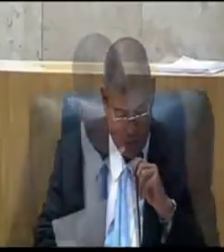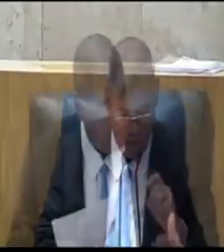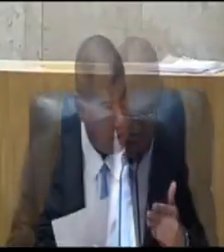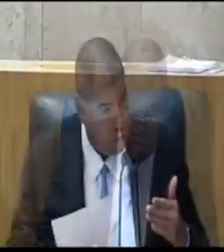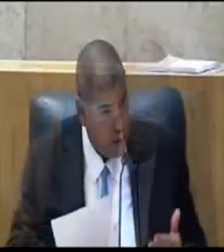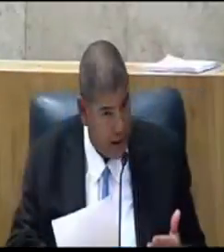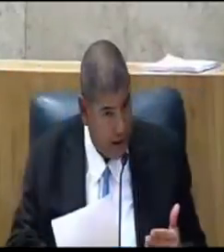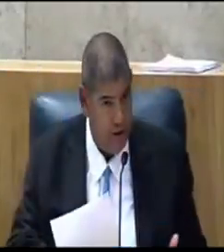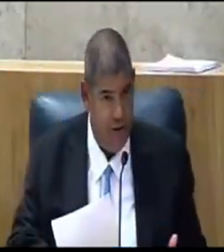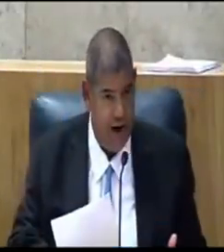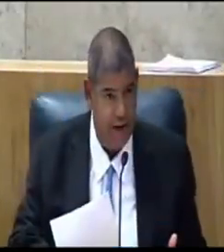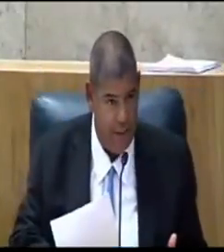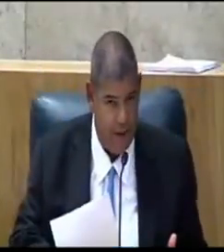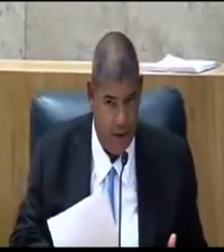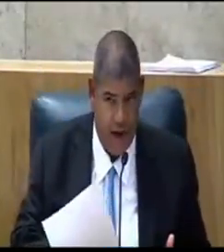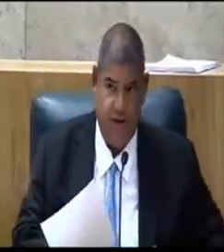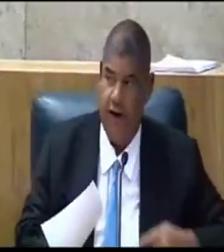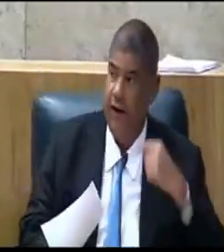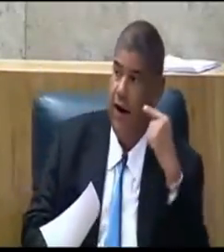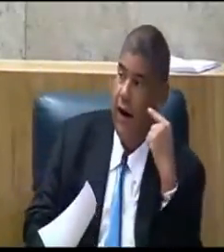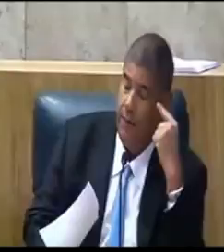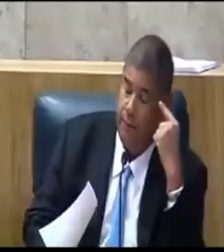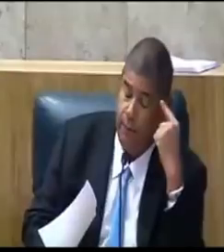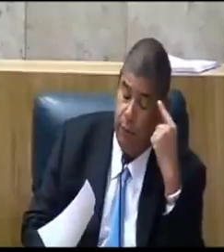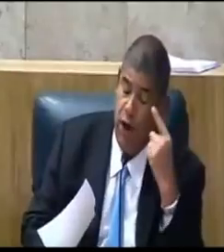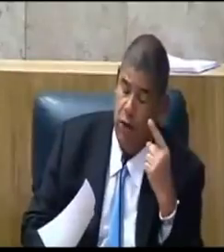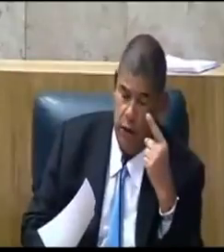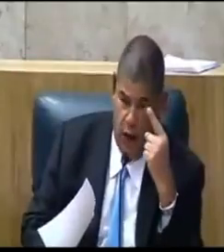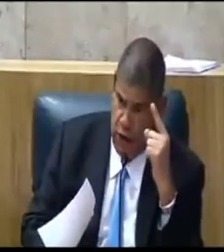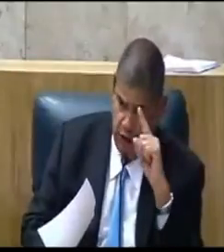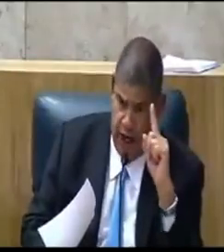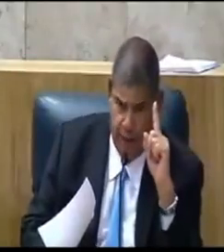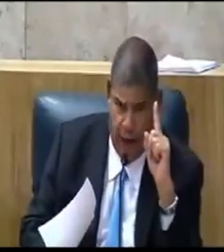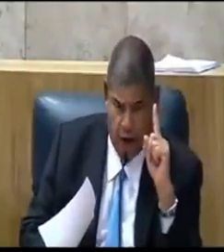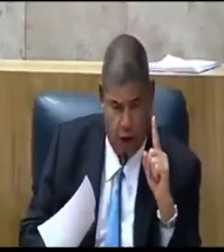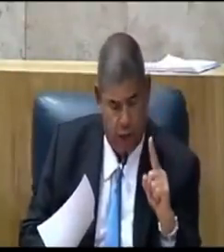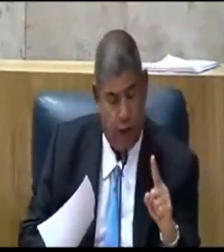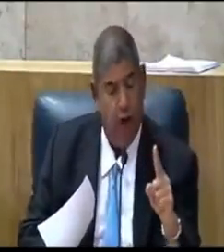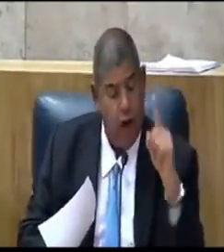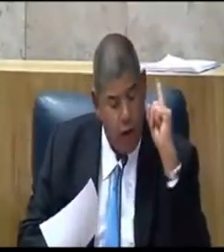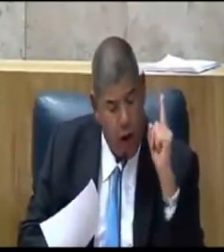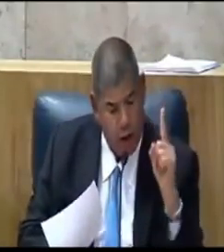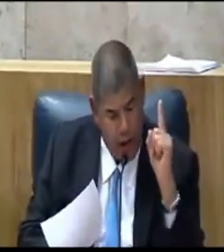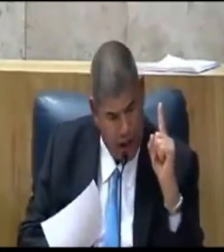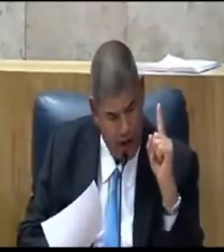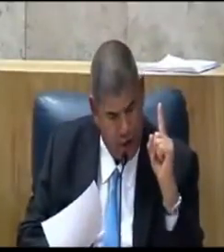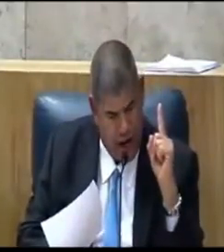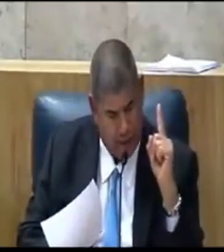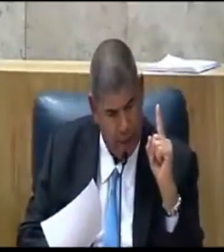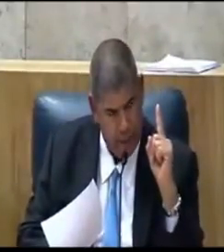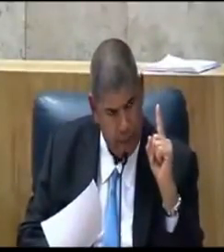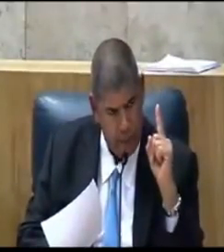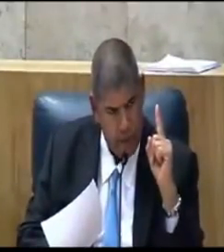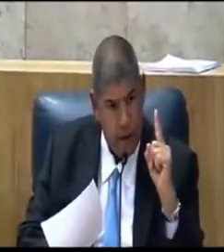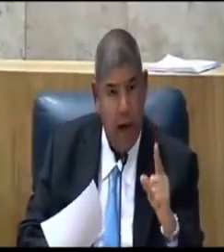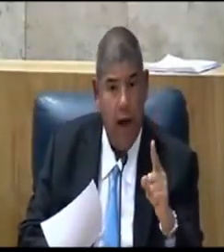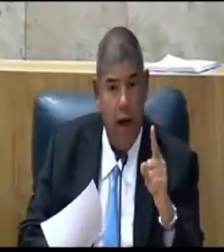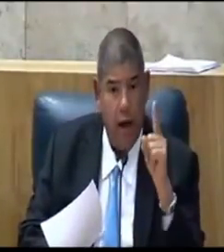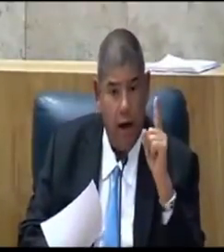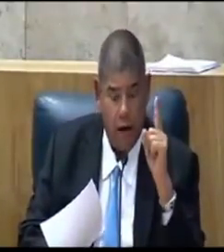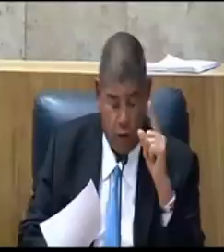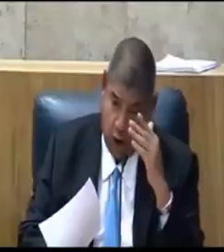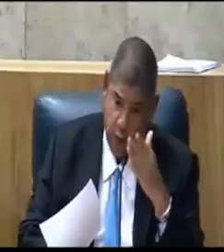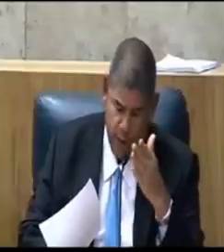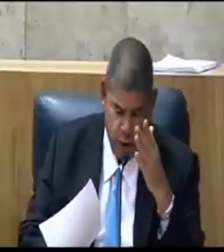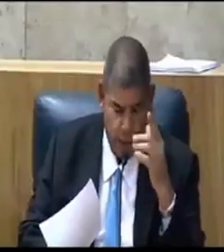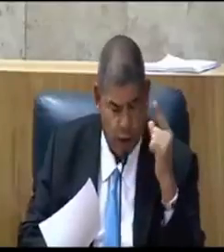responder. Enquanto aqui estiver nessa presidência... Pela ordem, senhor presidente. Não lhe darei pela ordem agora, vereador. Enquanto aqui estiver... Não vai dar pela